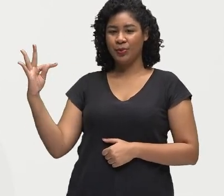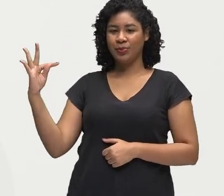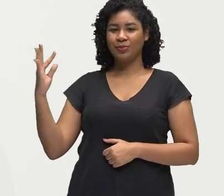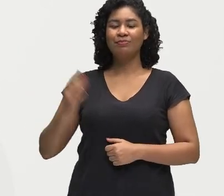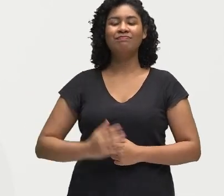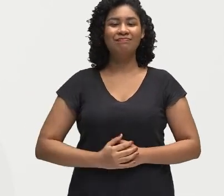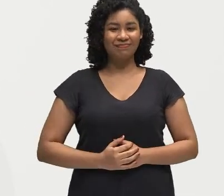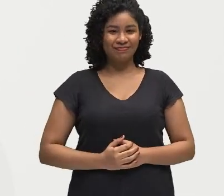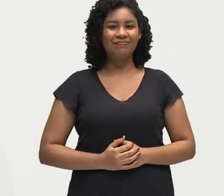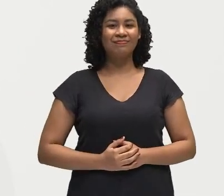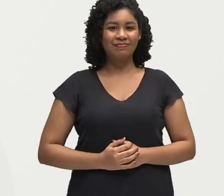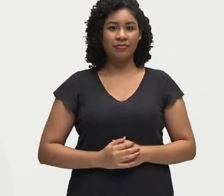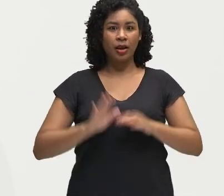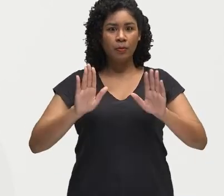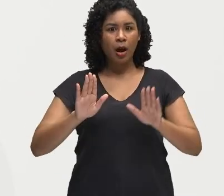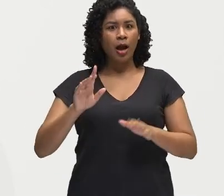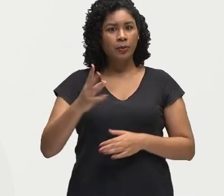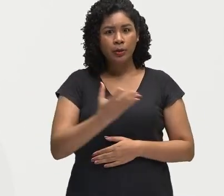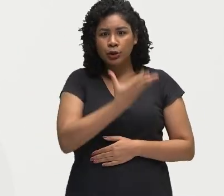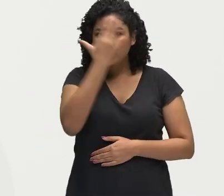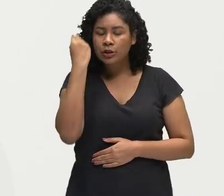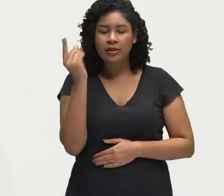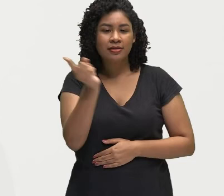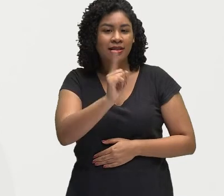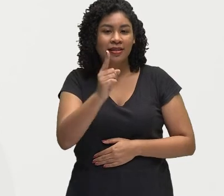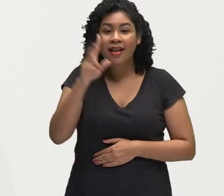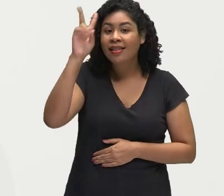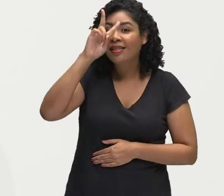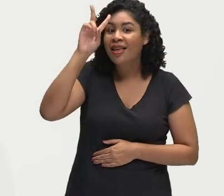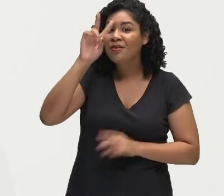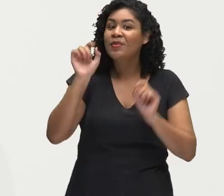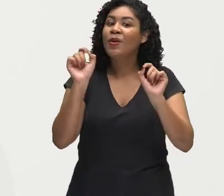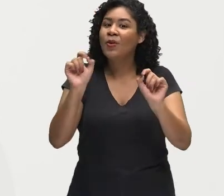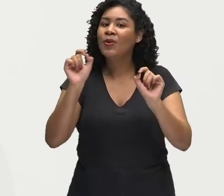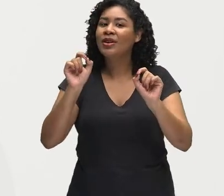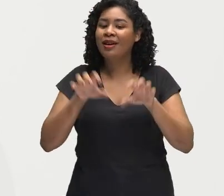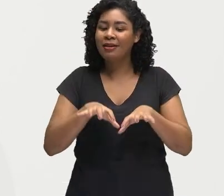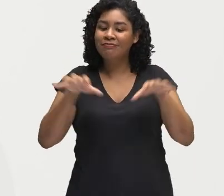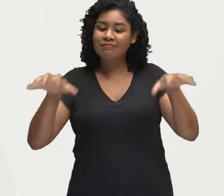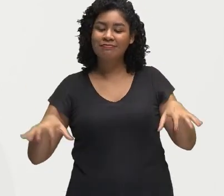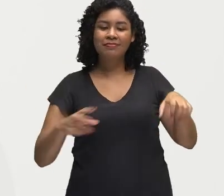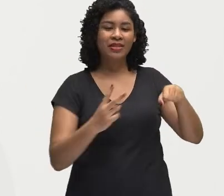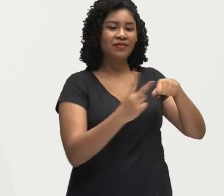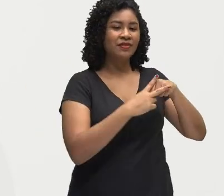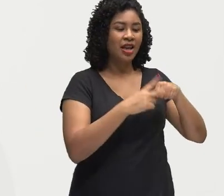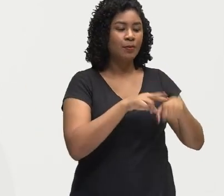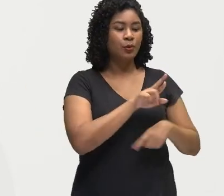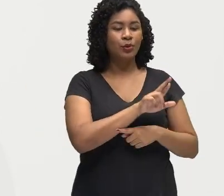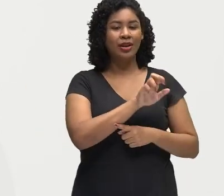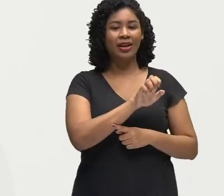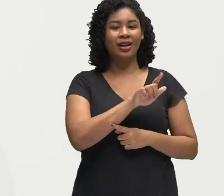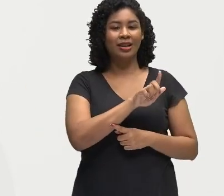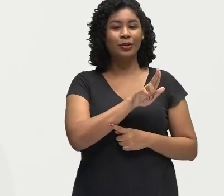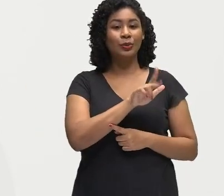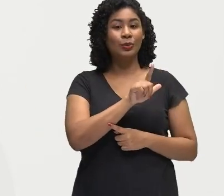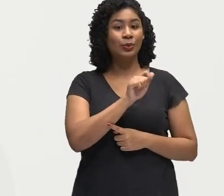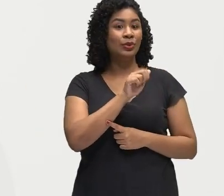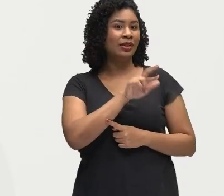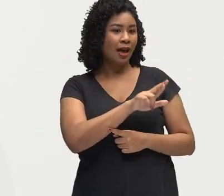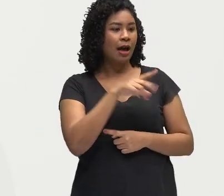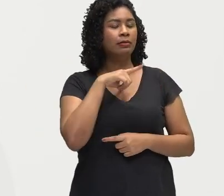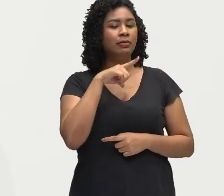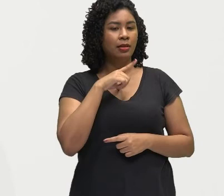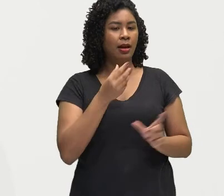E para a gente não esquecer, vamos lembrar de novo sobre os verbos regulares aí comigo. Olha só, regular verbs terminam em